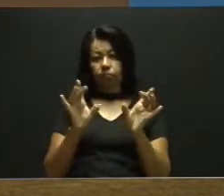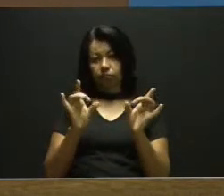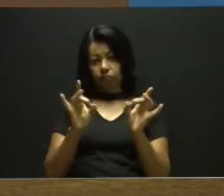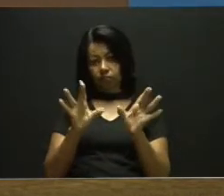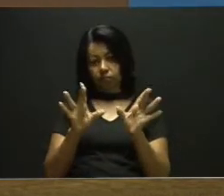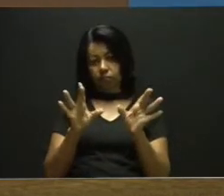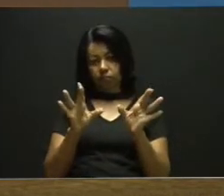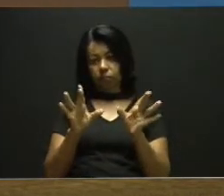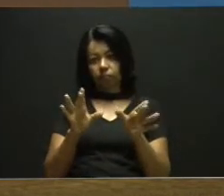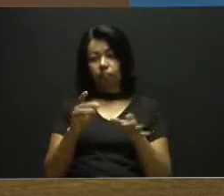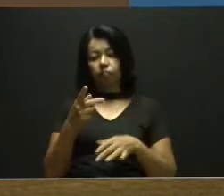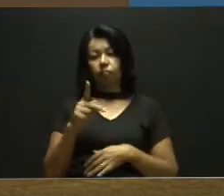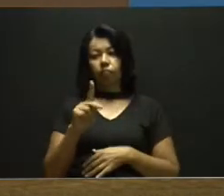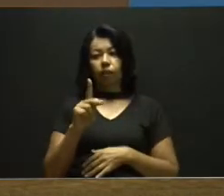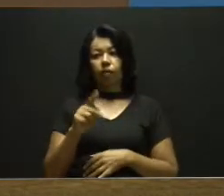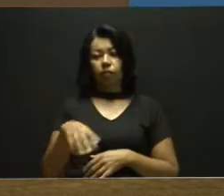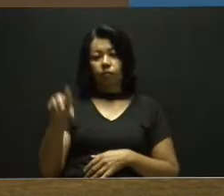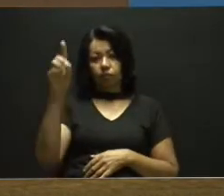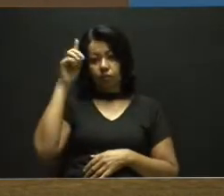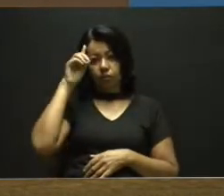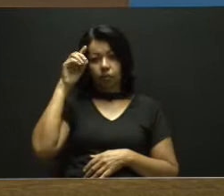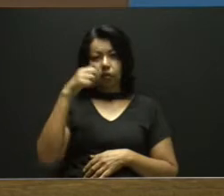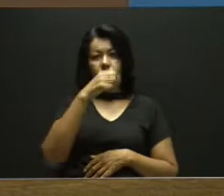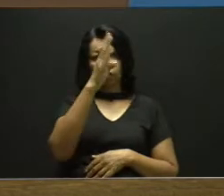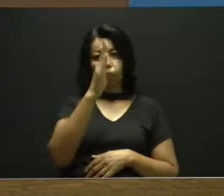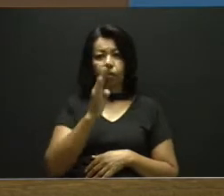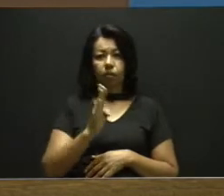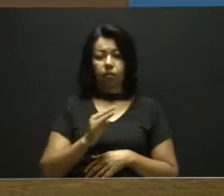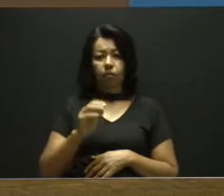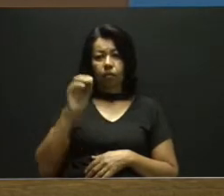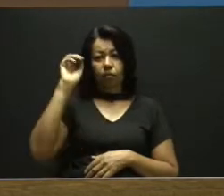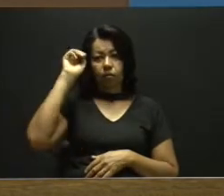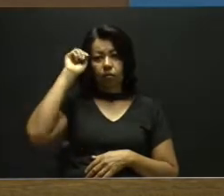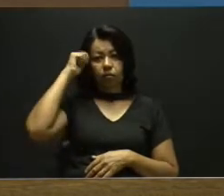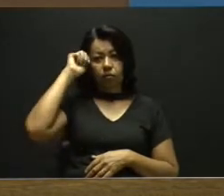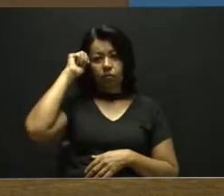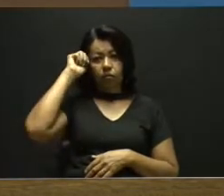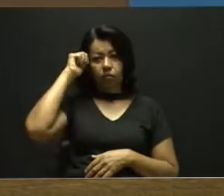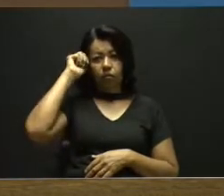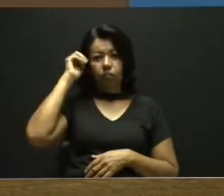em alusão ao dia nacional da consciência negra